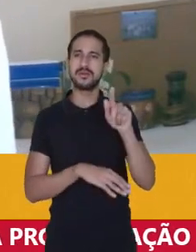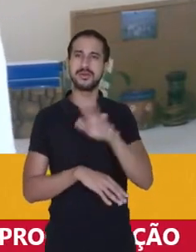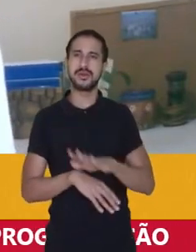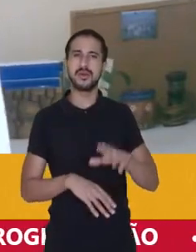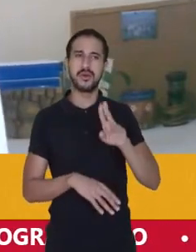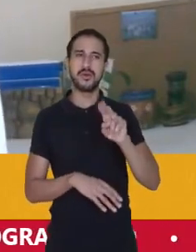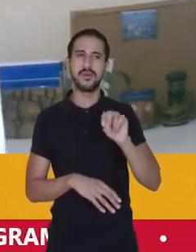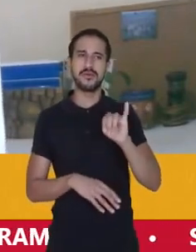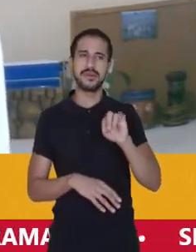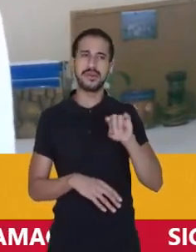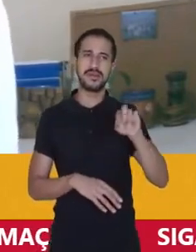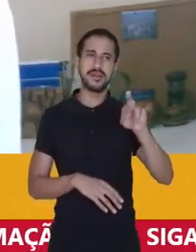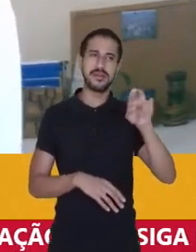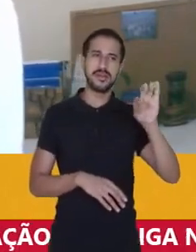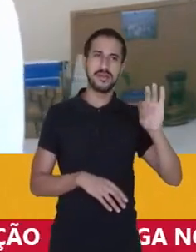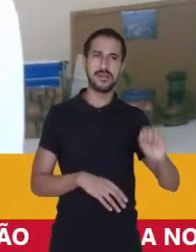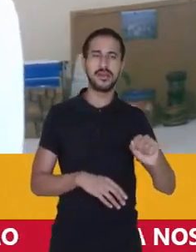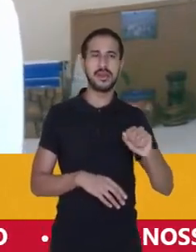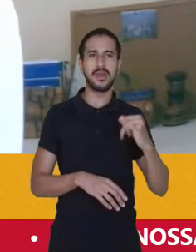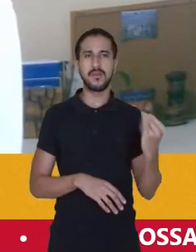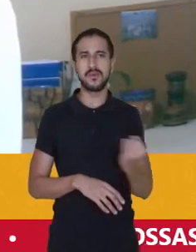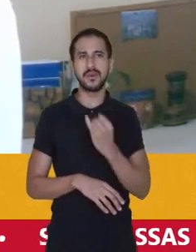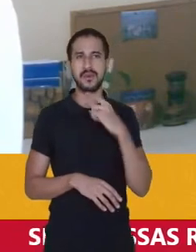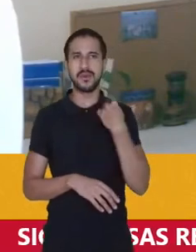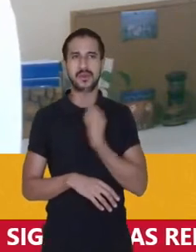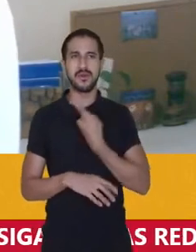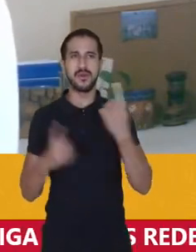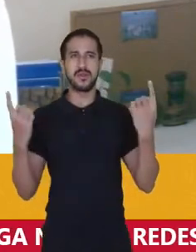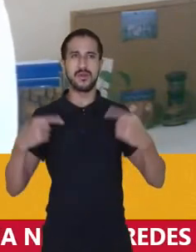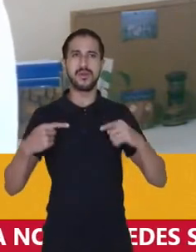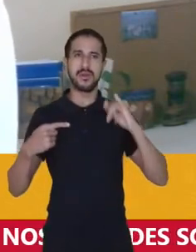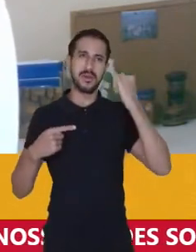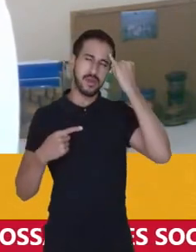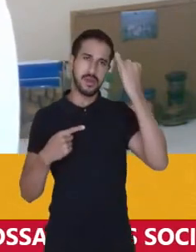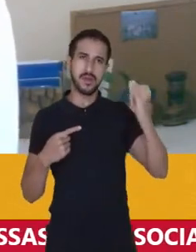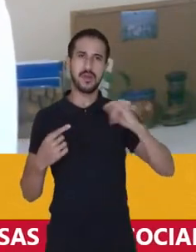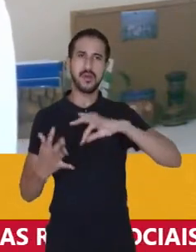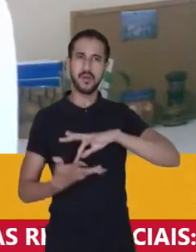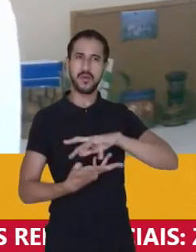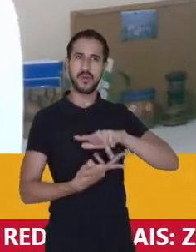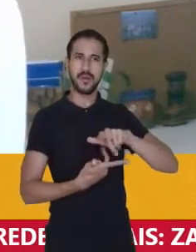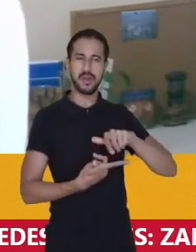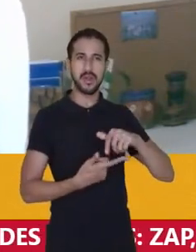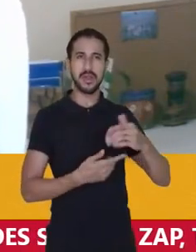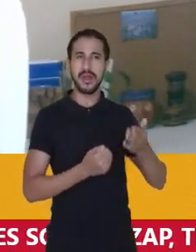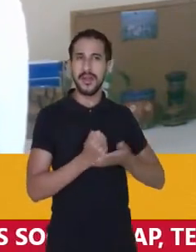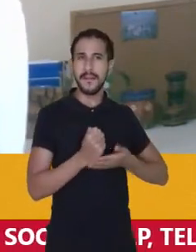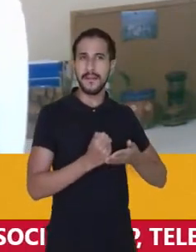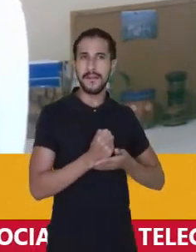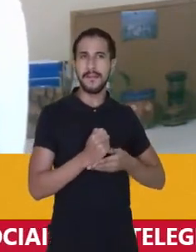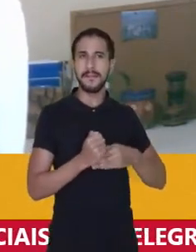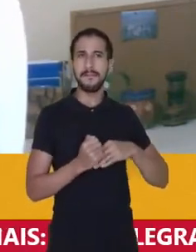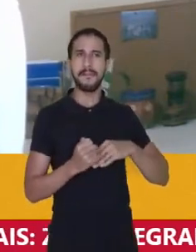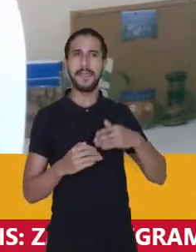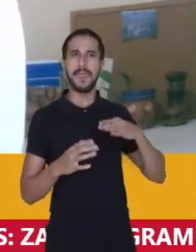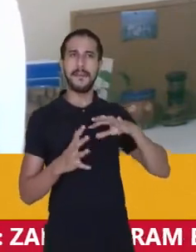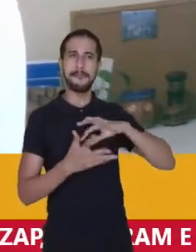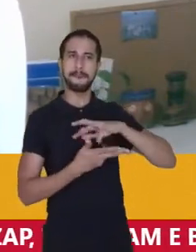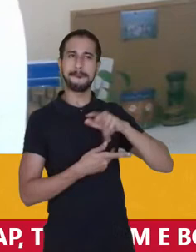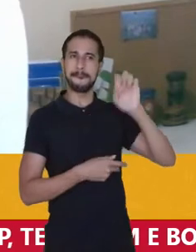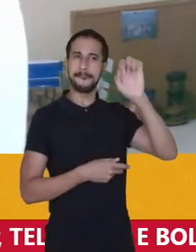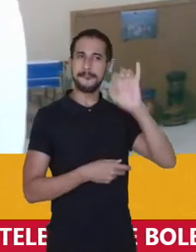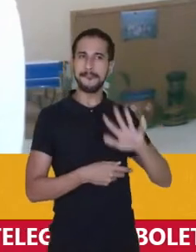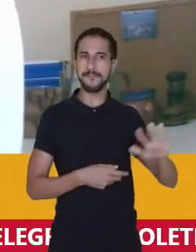Né? Que é a necessidade de a gente disputar a ideia de universalismo, que na sua origem, o universalismo